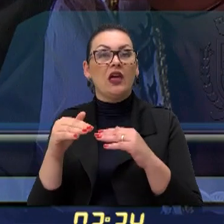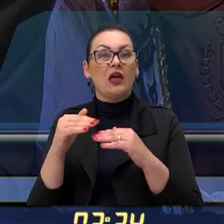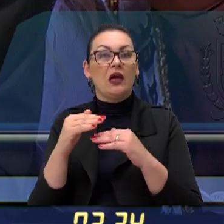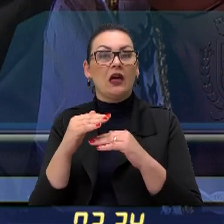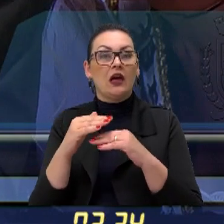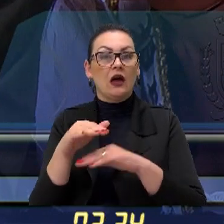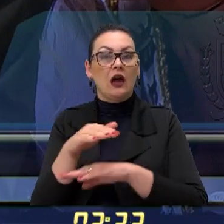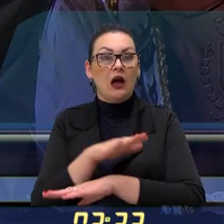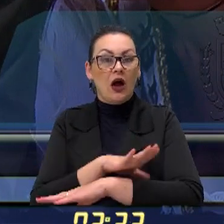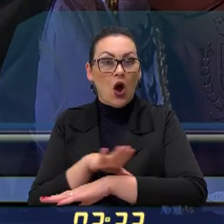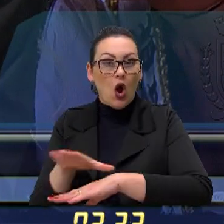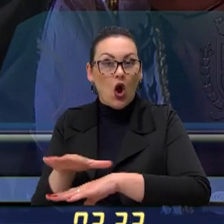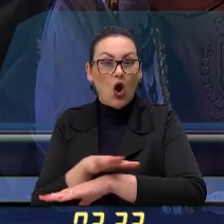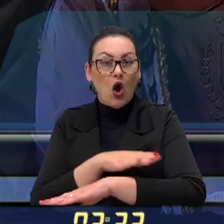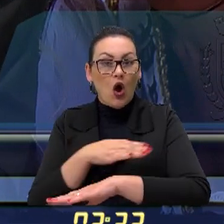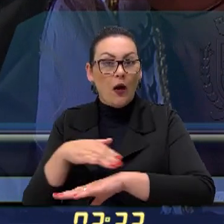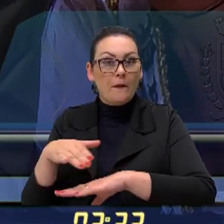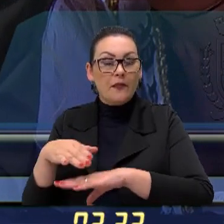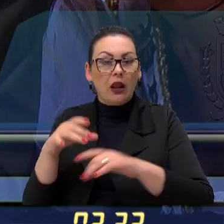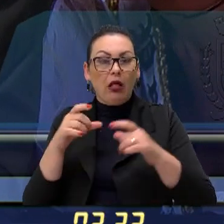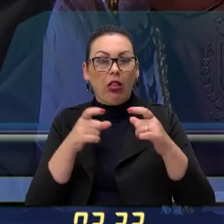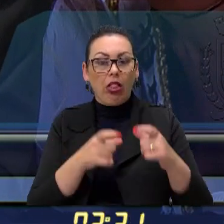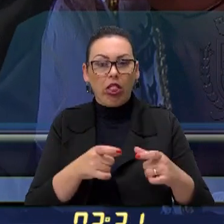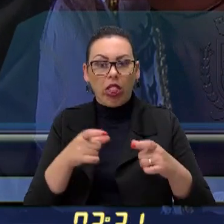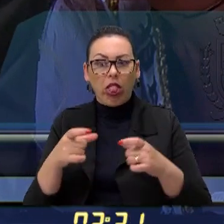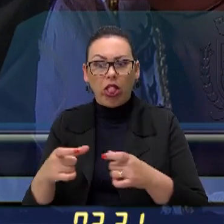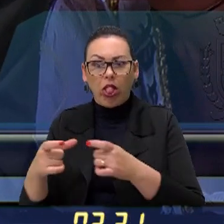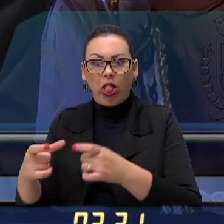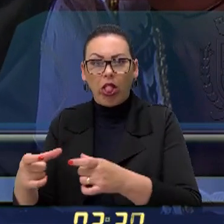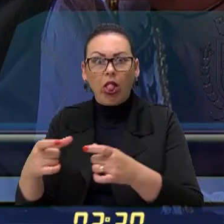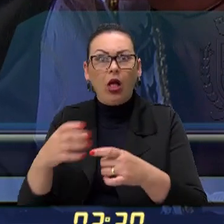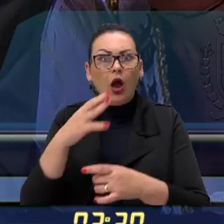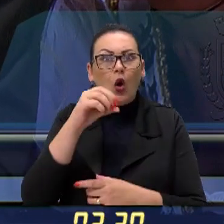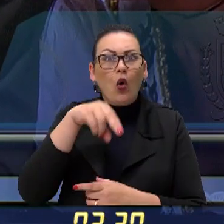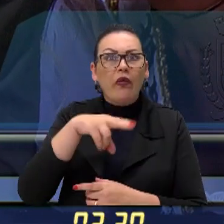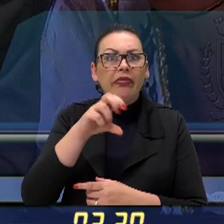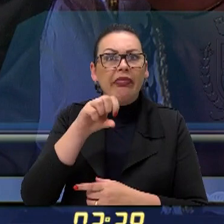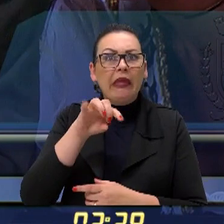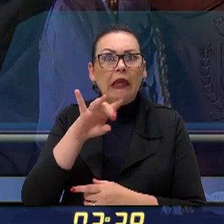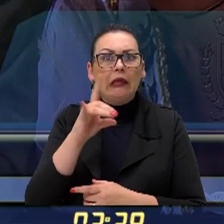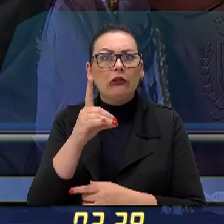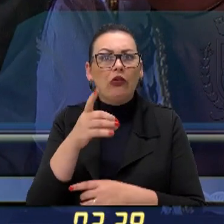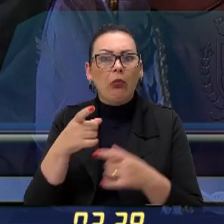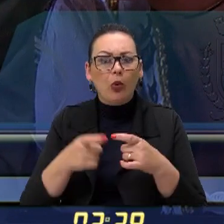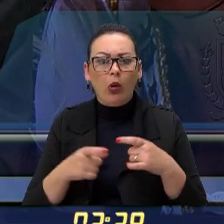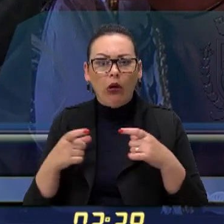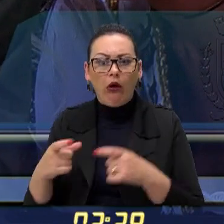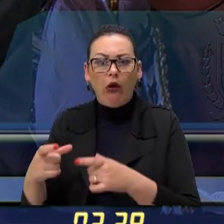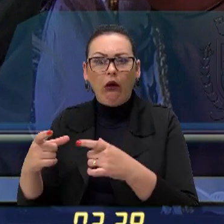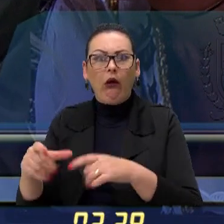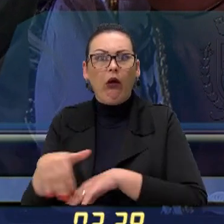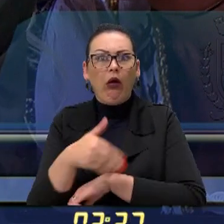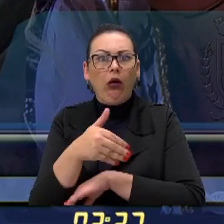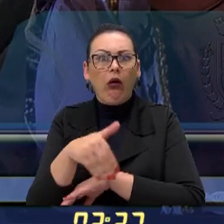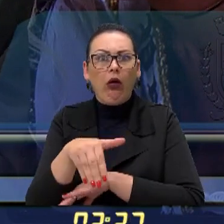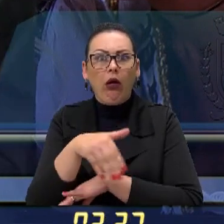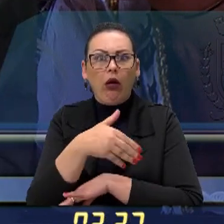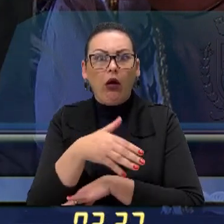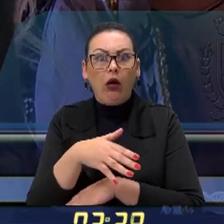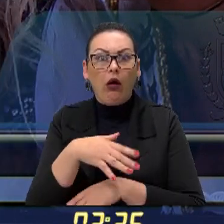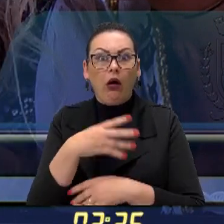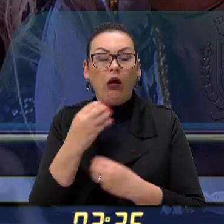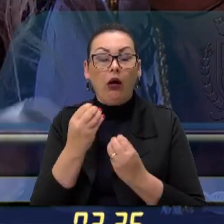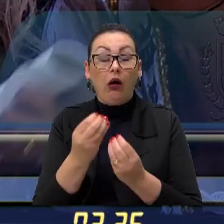lá, mas é um buraqueide, nem é mais Coneide, né? É uma coisa de louco aquilo